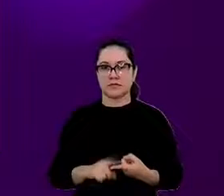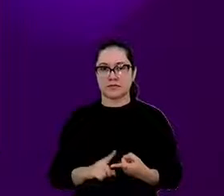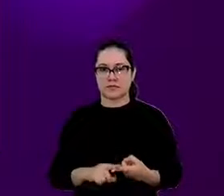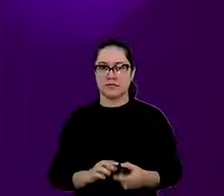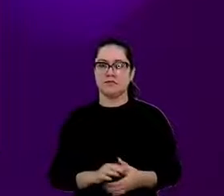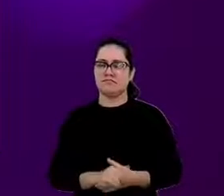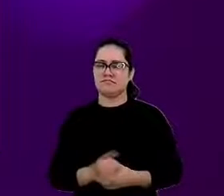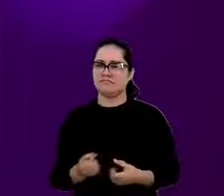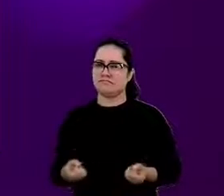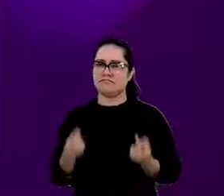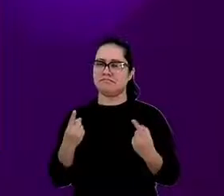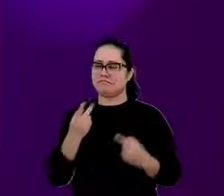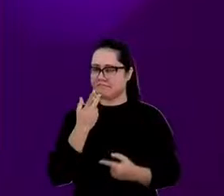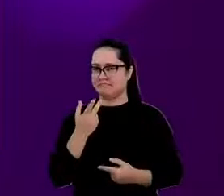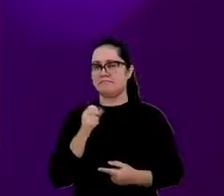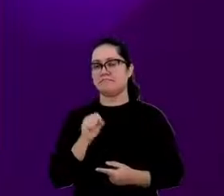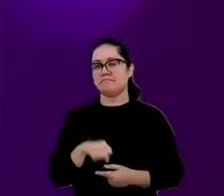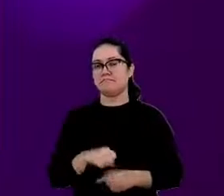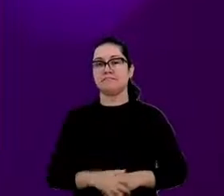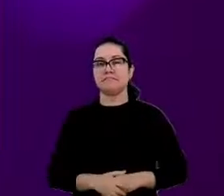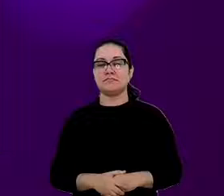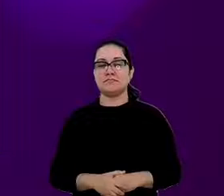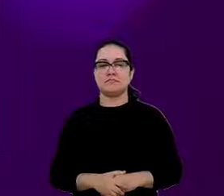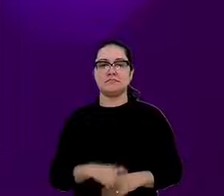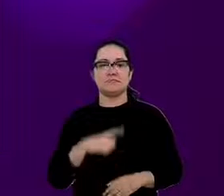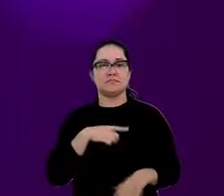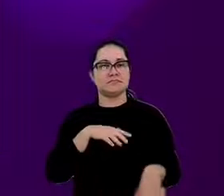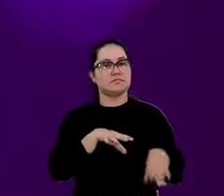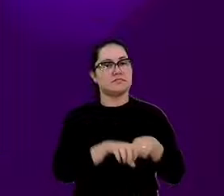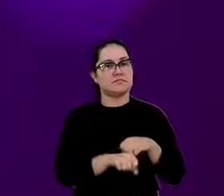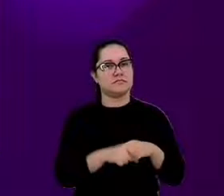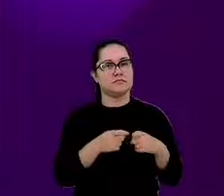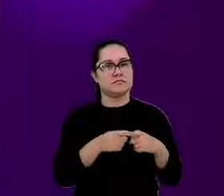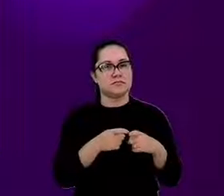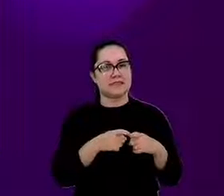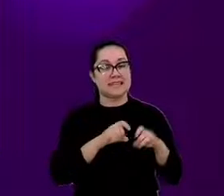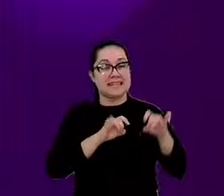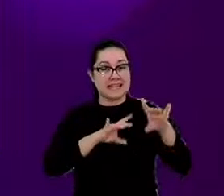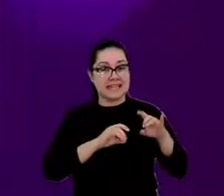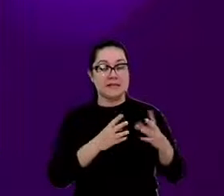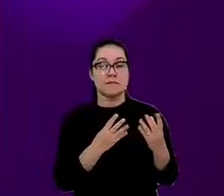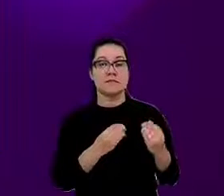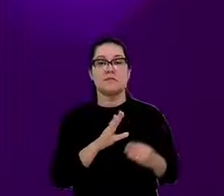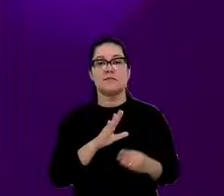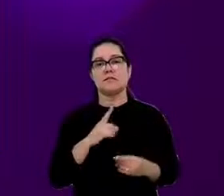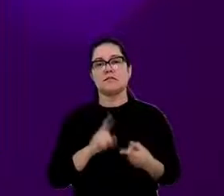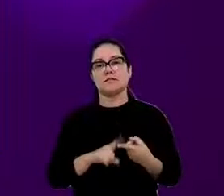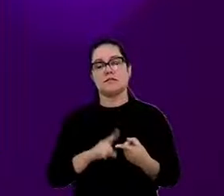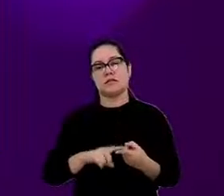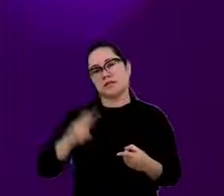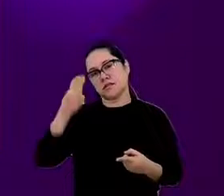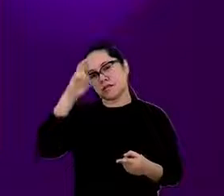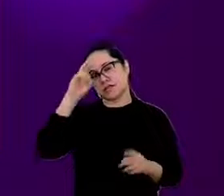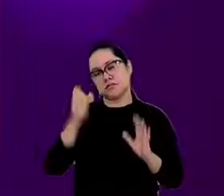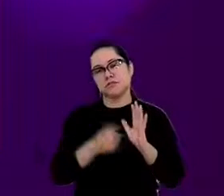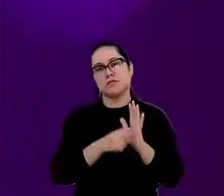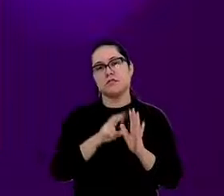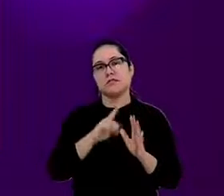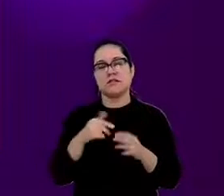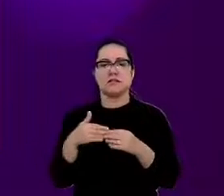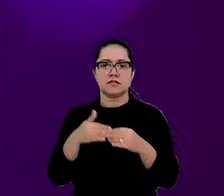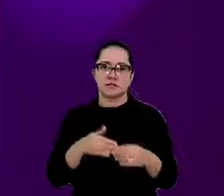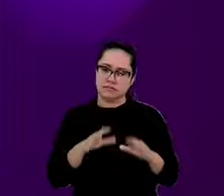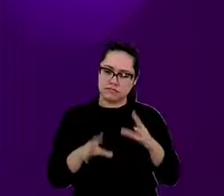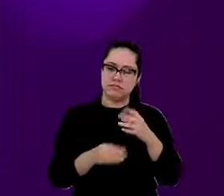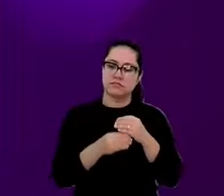sobre isso, mas é uma realidade. A gente está formando médicos muito técnicos e essa questão da inteligência artificial, de fato, vai trazer um ganho